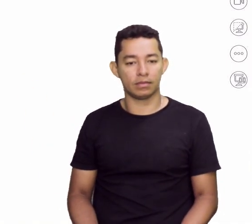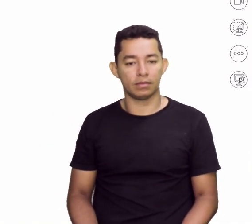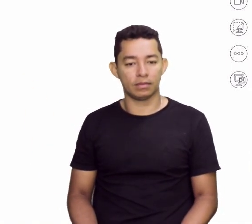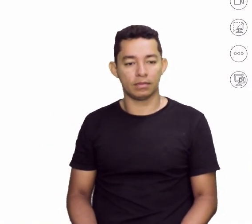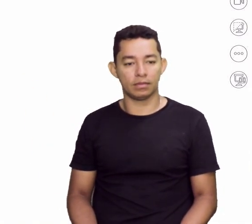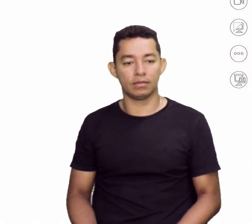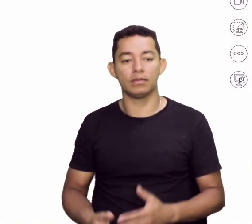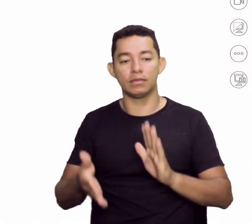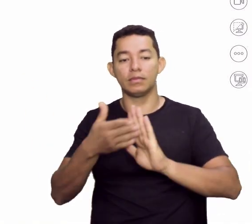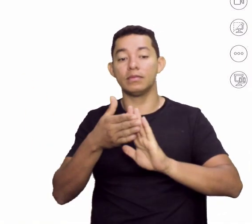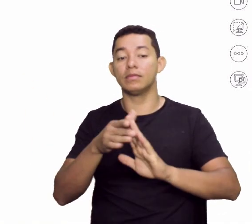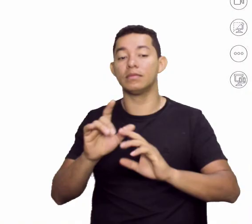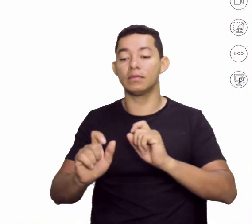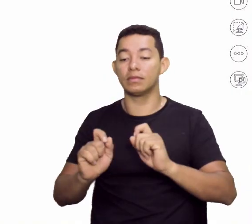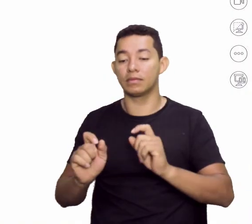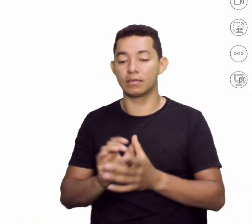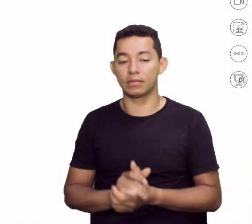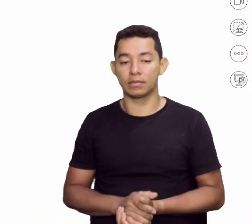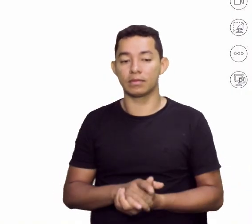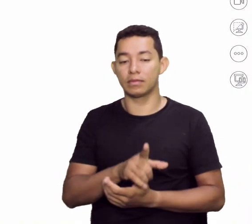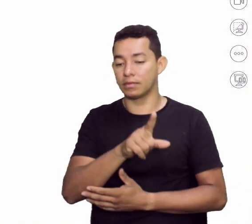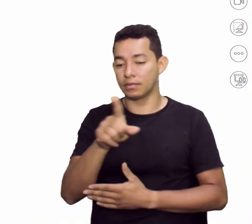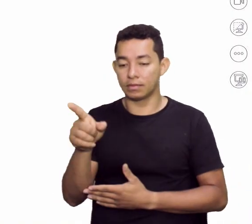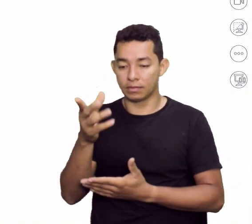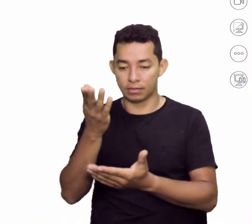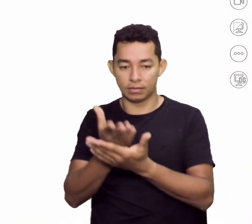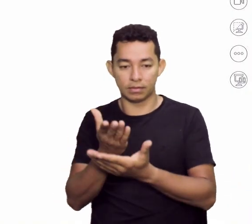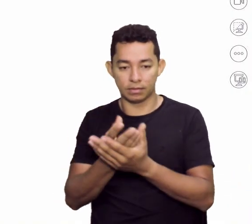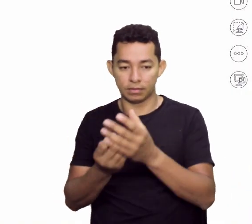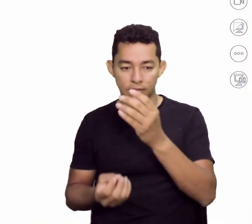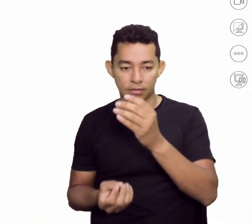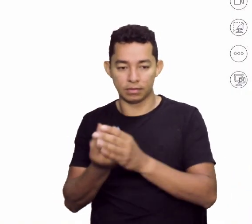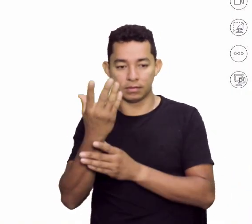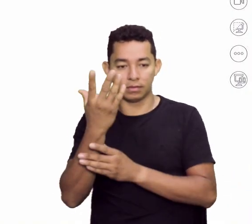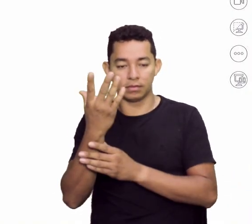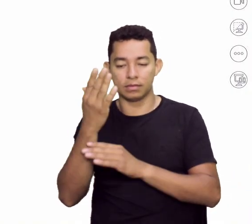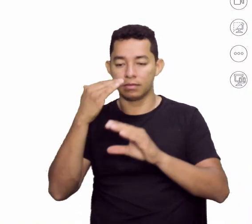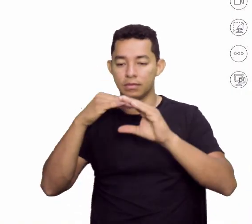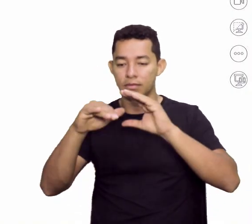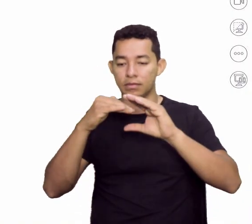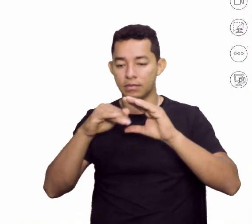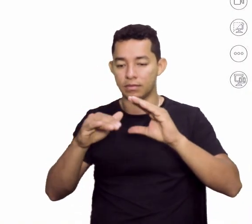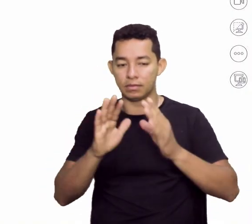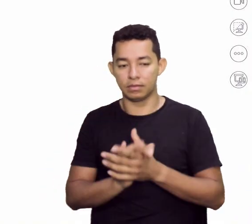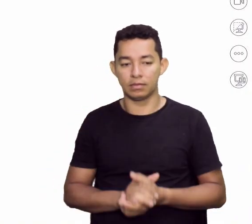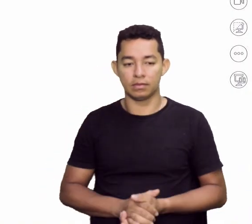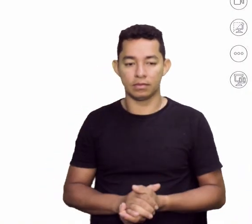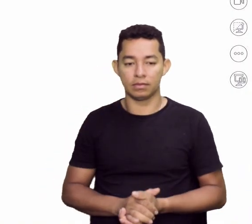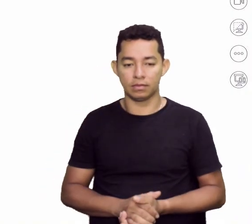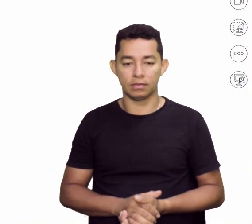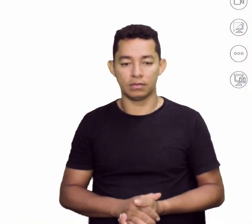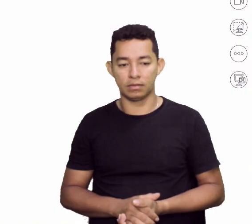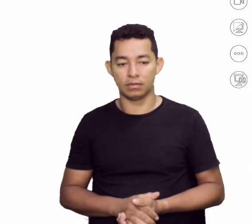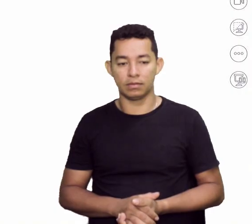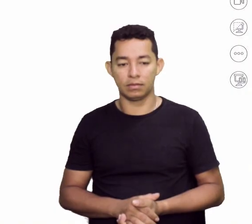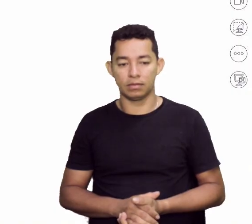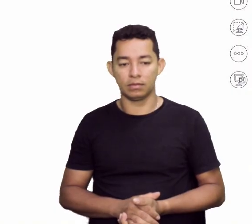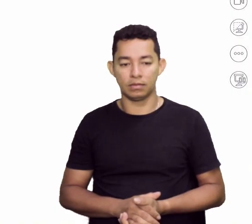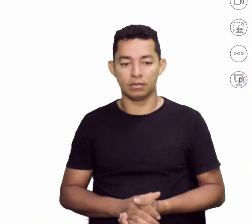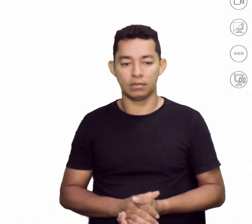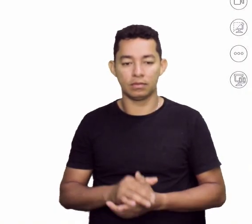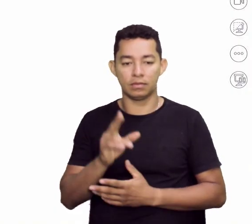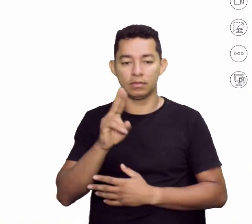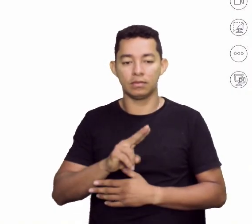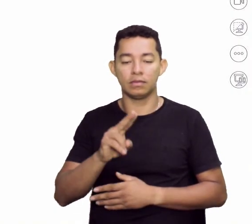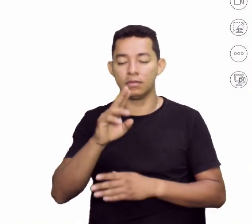A proposta é que os alunos criem mensagens em hieróglifos, né? Use